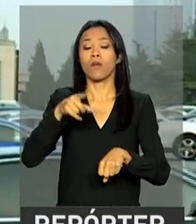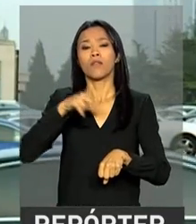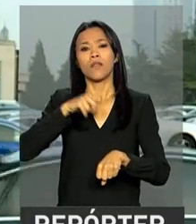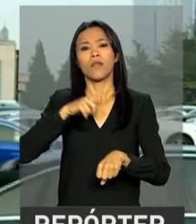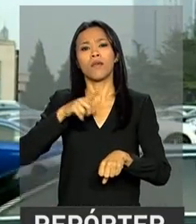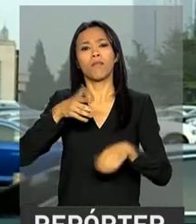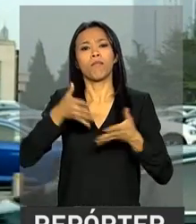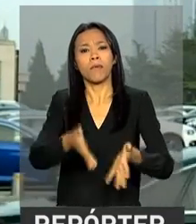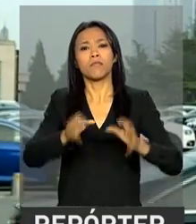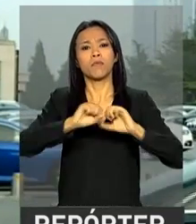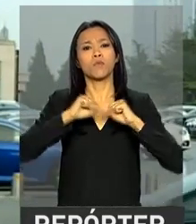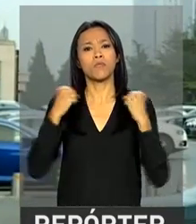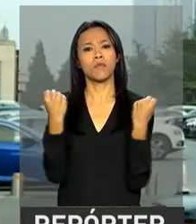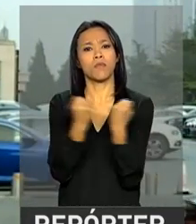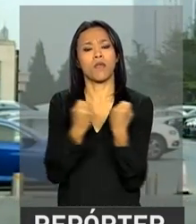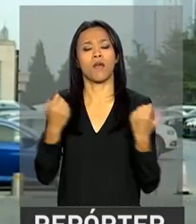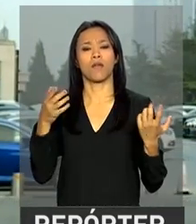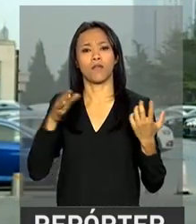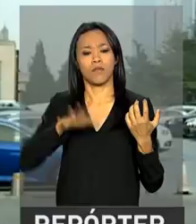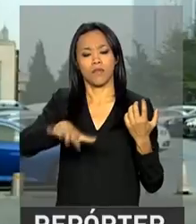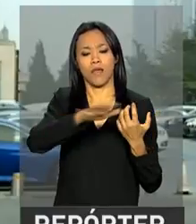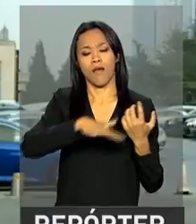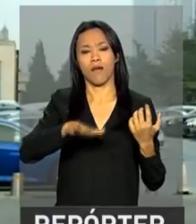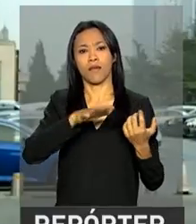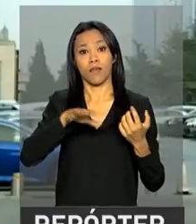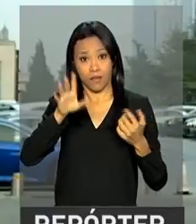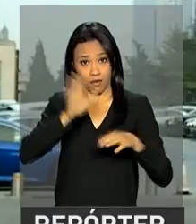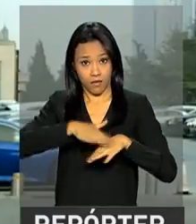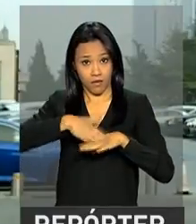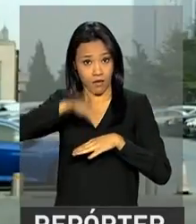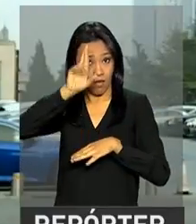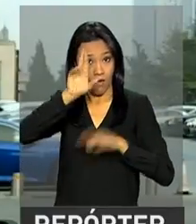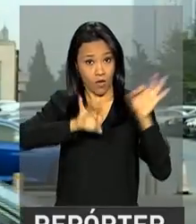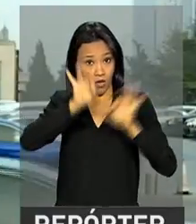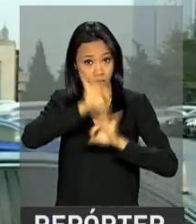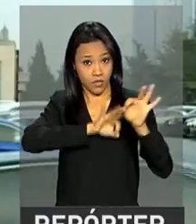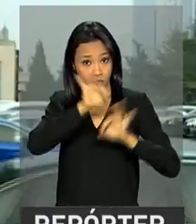de um seminário de promoção de investimentos organizado pelo governo federal.